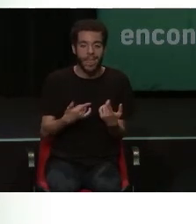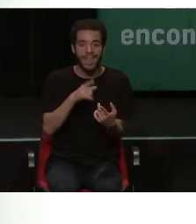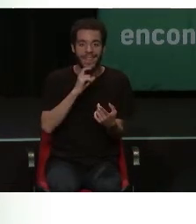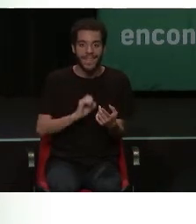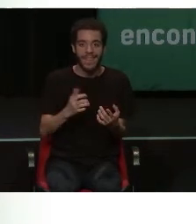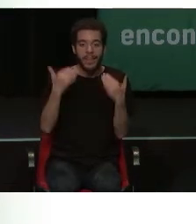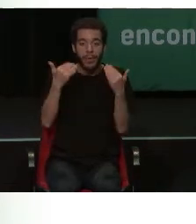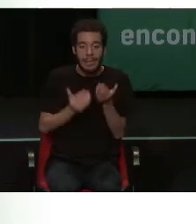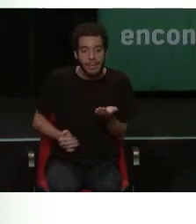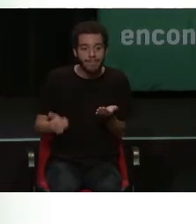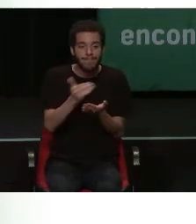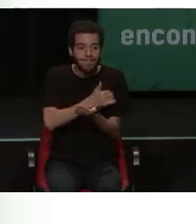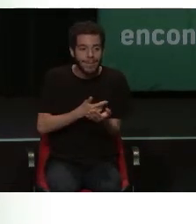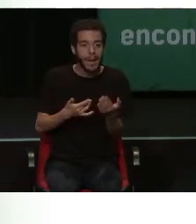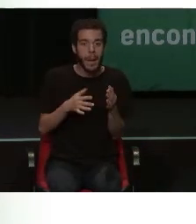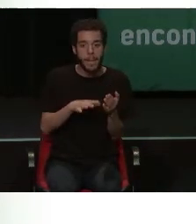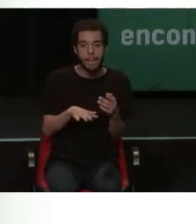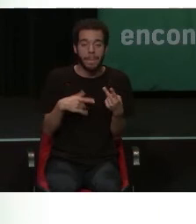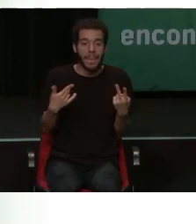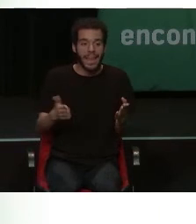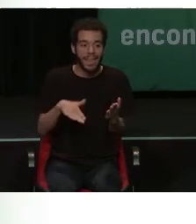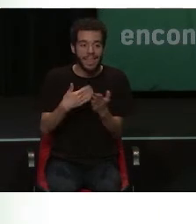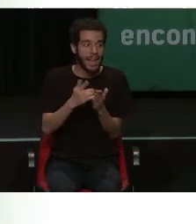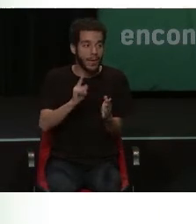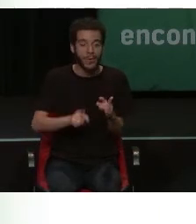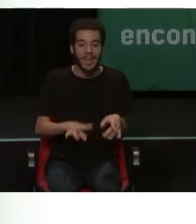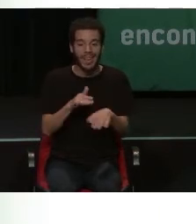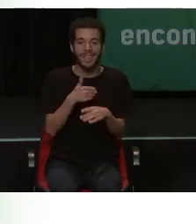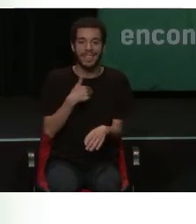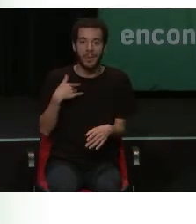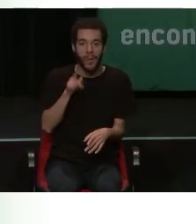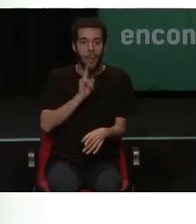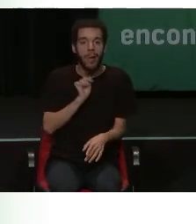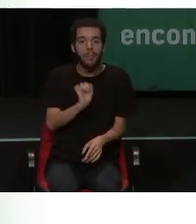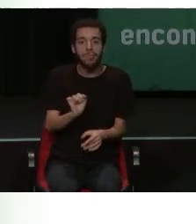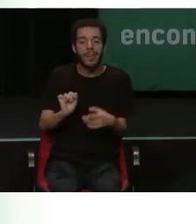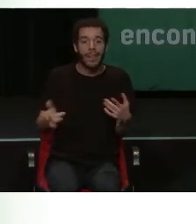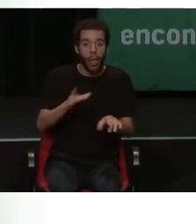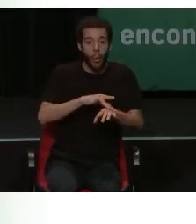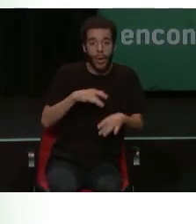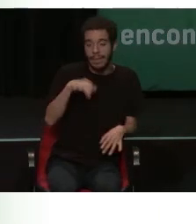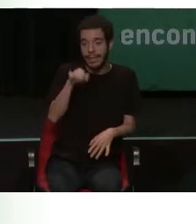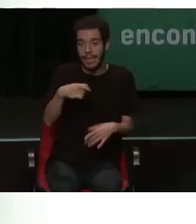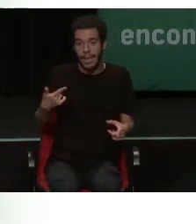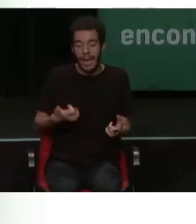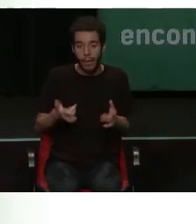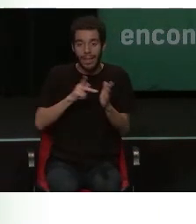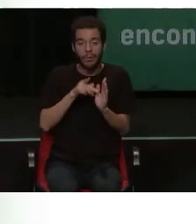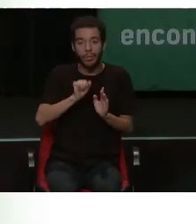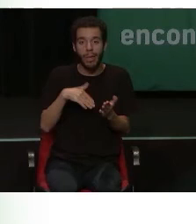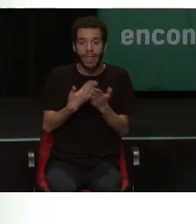de processamento de sinal para determinar o estado de saúde da mulher e obviamente, da